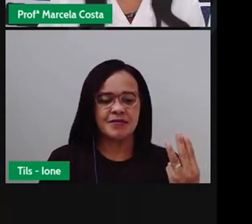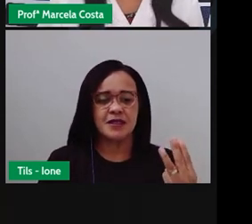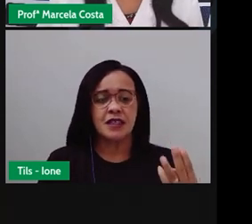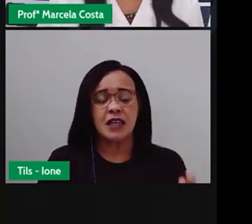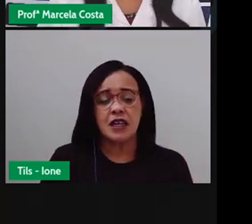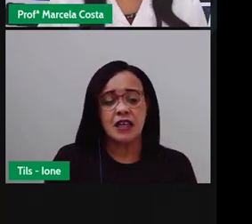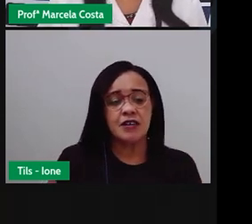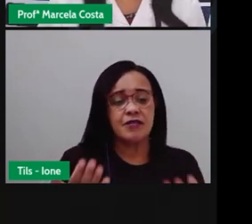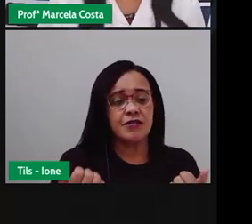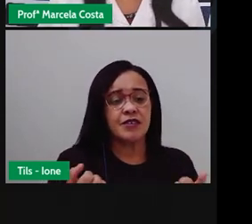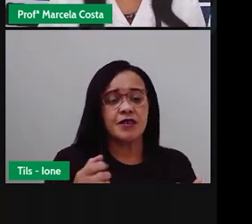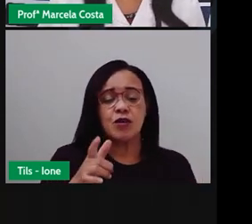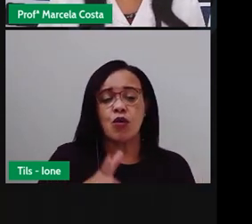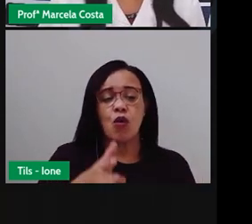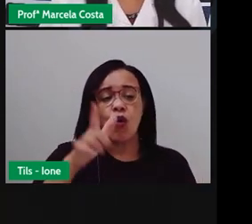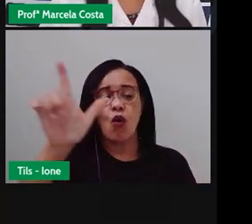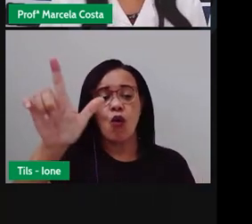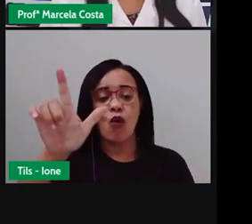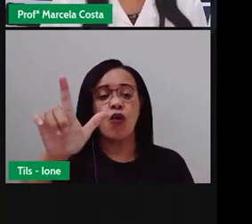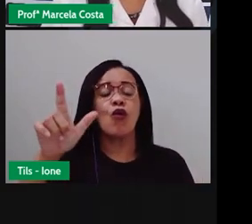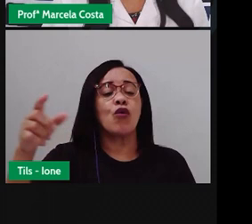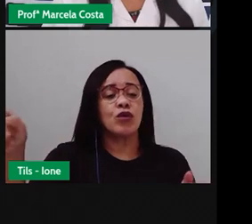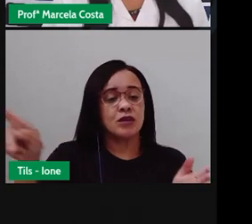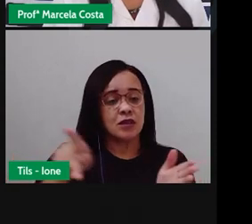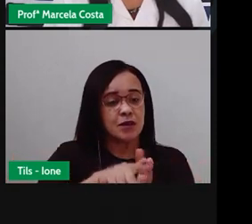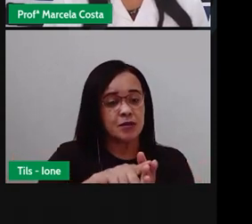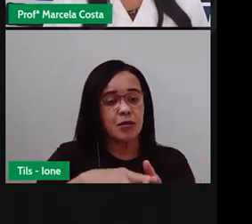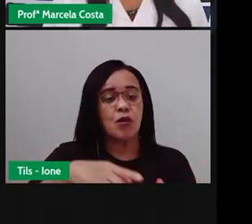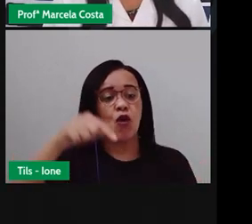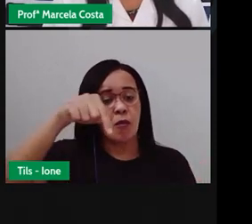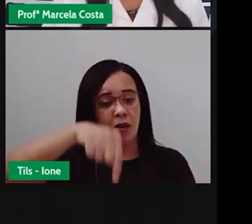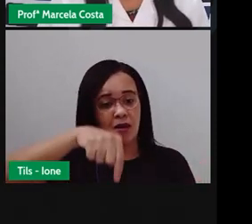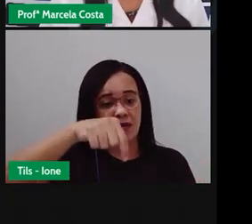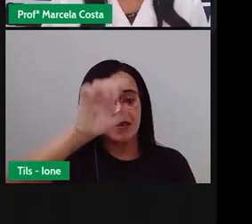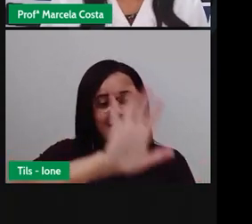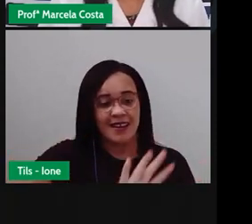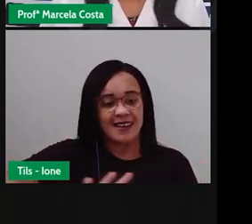Vamos ver outra comida típica daqui do Nordeste.